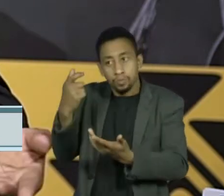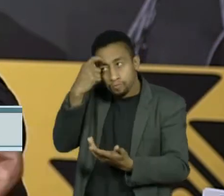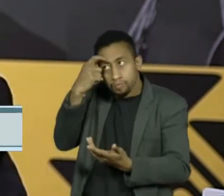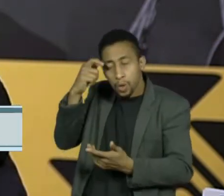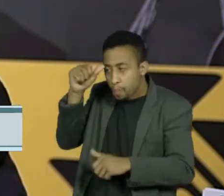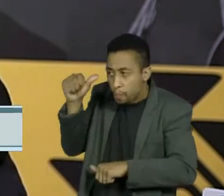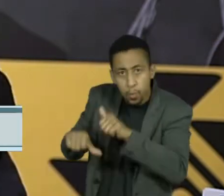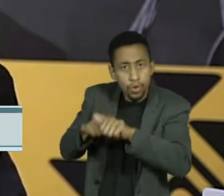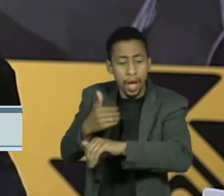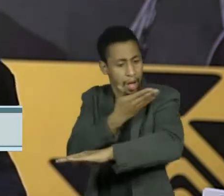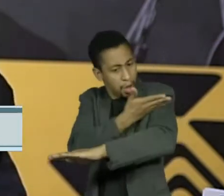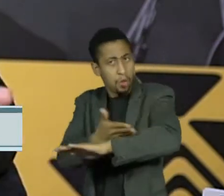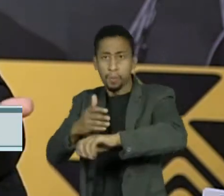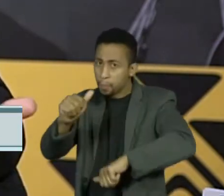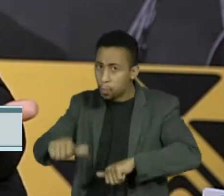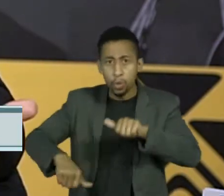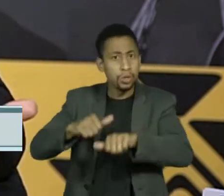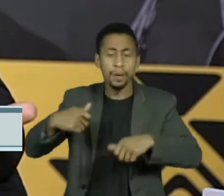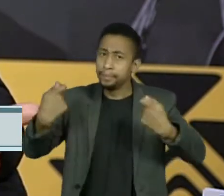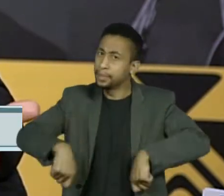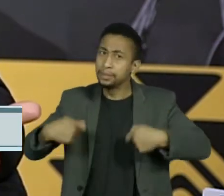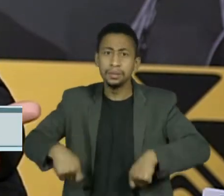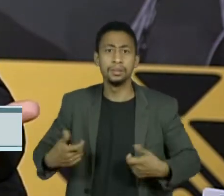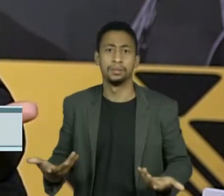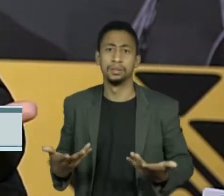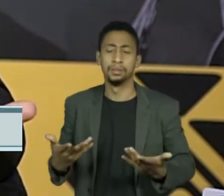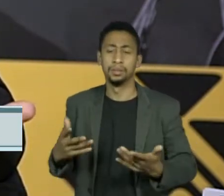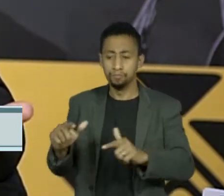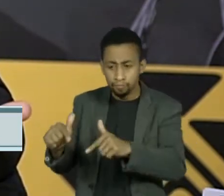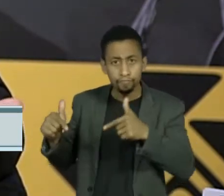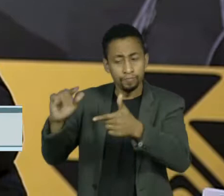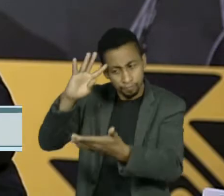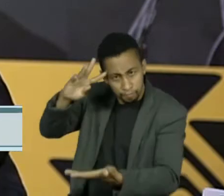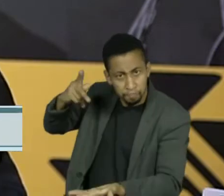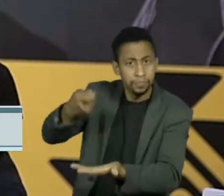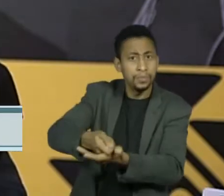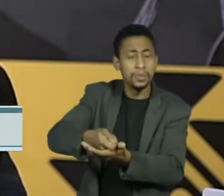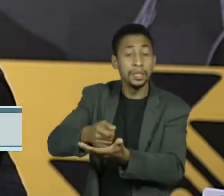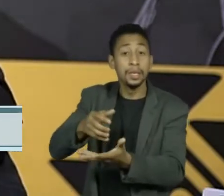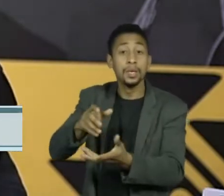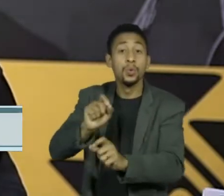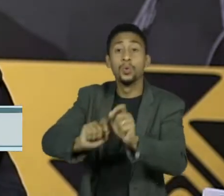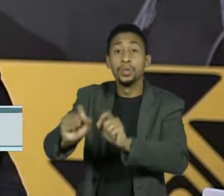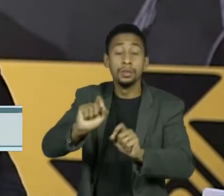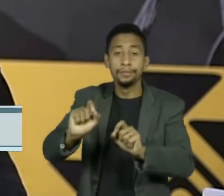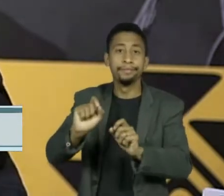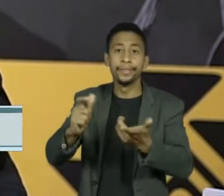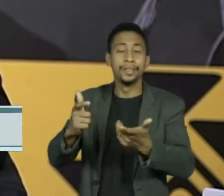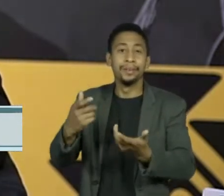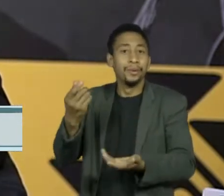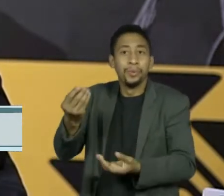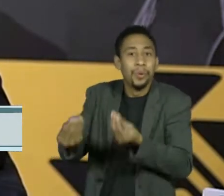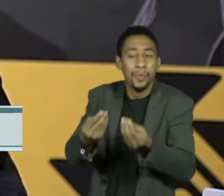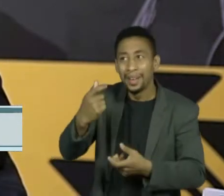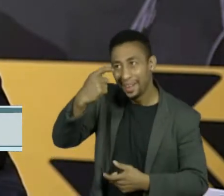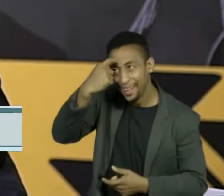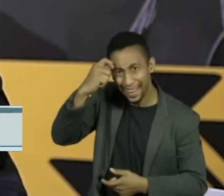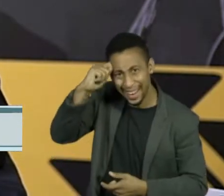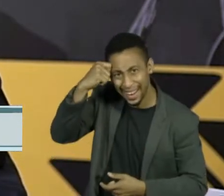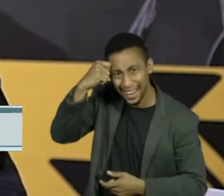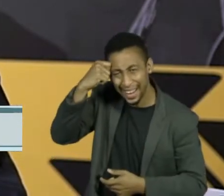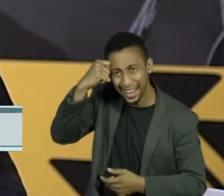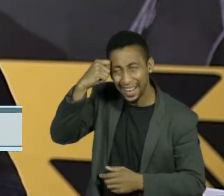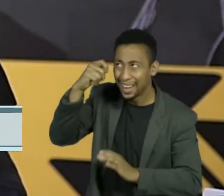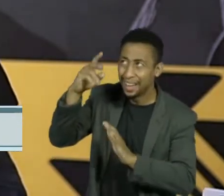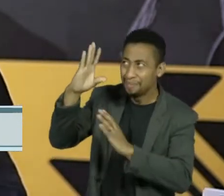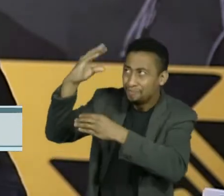conceitos. E precisamos decisivamente entender que não existe consciência de negros.